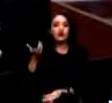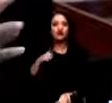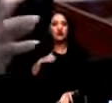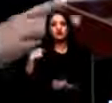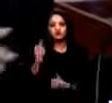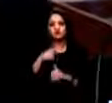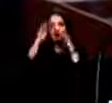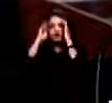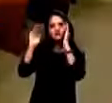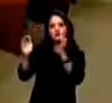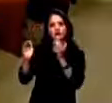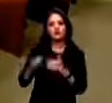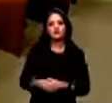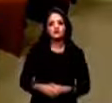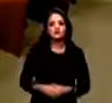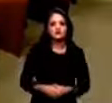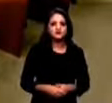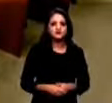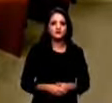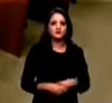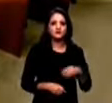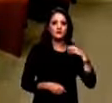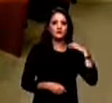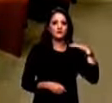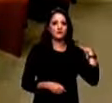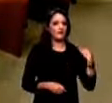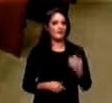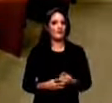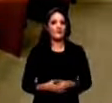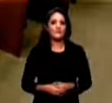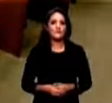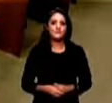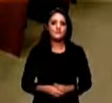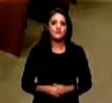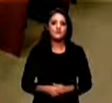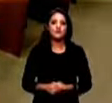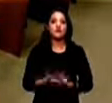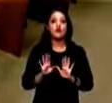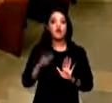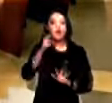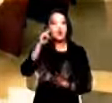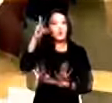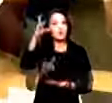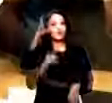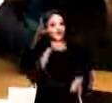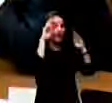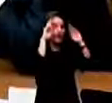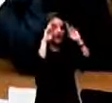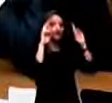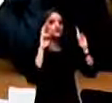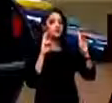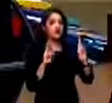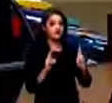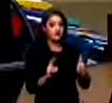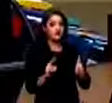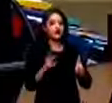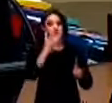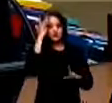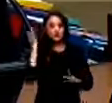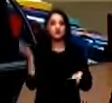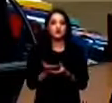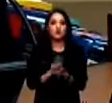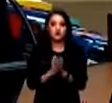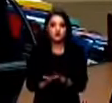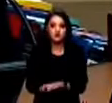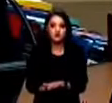decidir o que for melhor. Por favor, senhor presidente, não é questão de respeito aos ministros que se aposentaram. Se o Supremo Tribunal